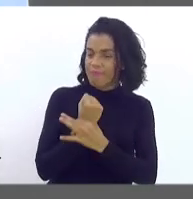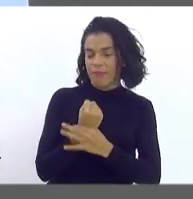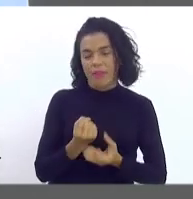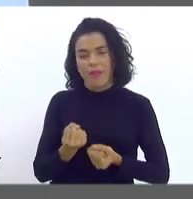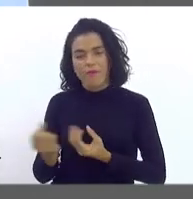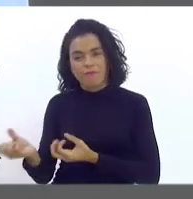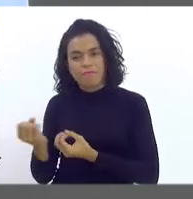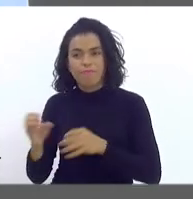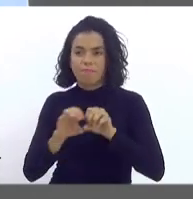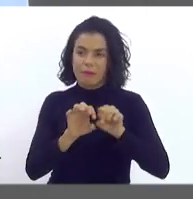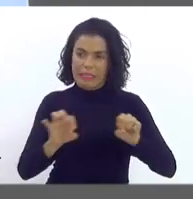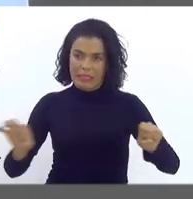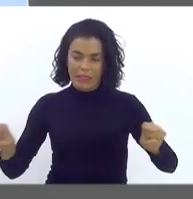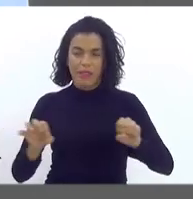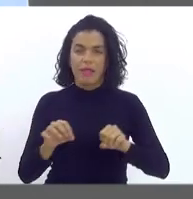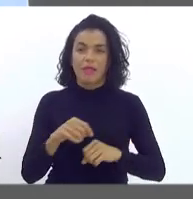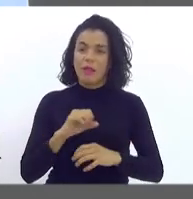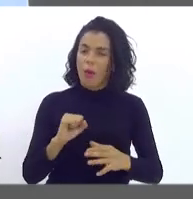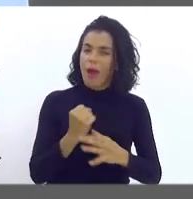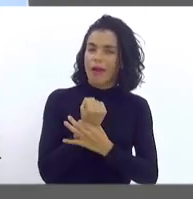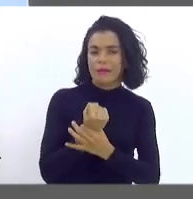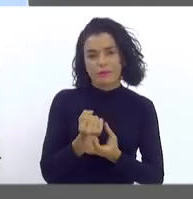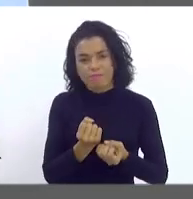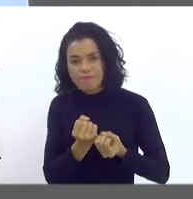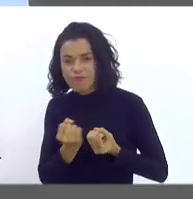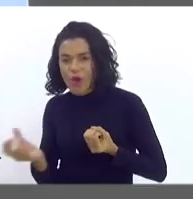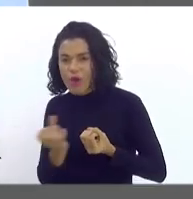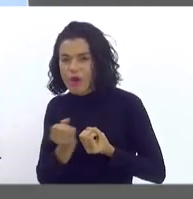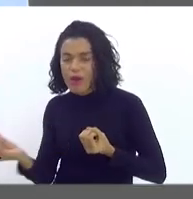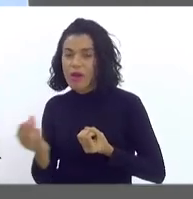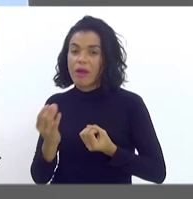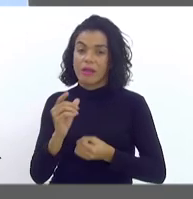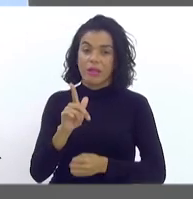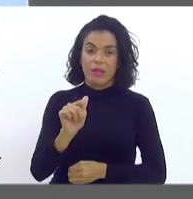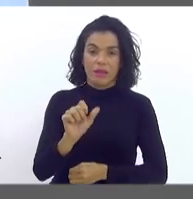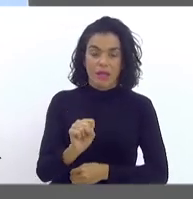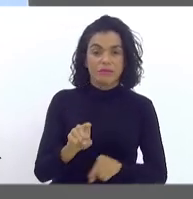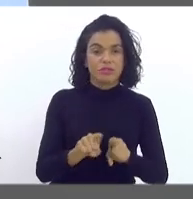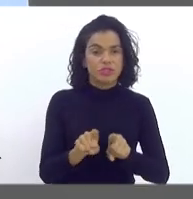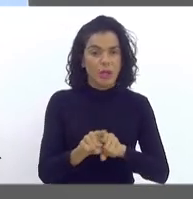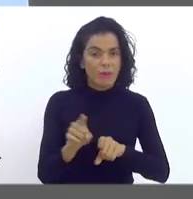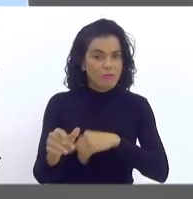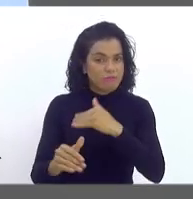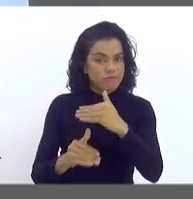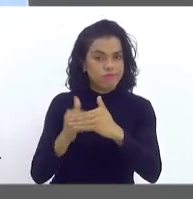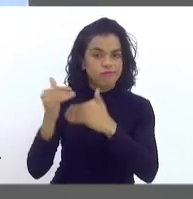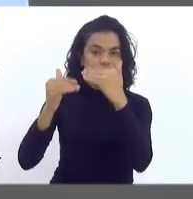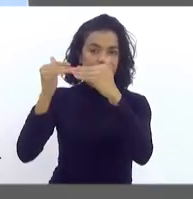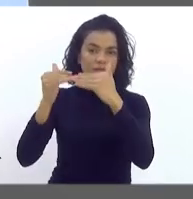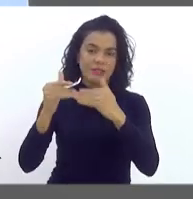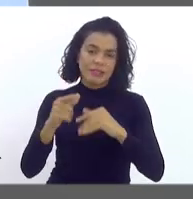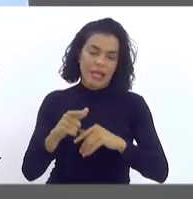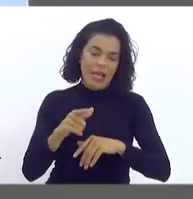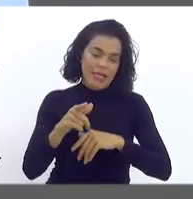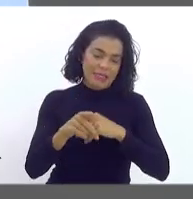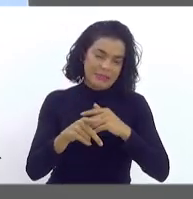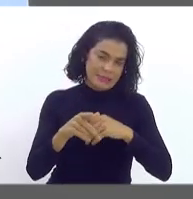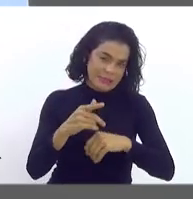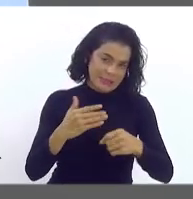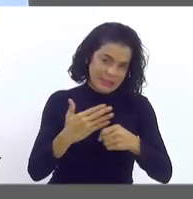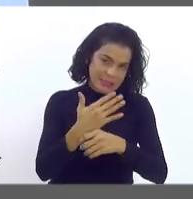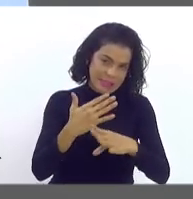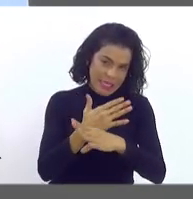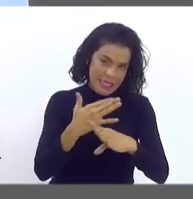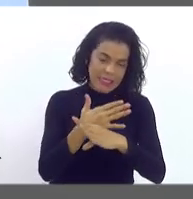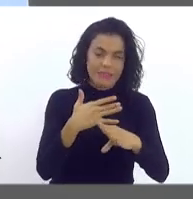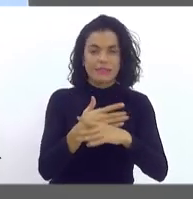a forma de a gente garantir o fornecimento de gás e garantir o crescimento natural da cidade, a necessidade